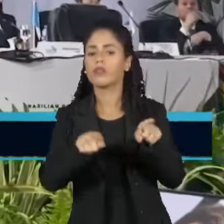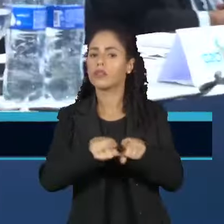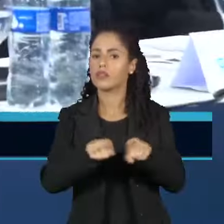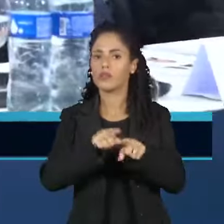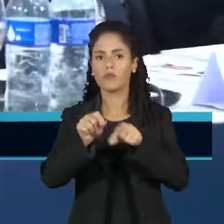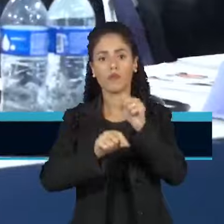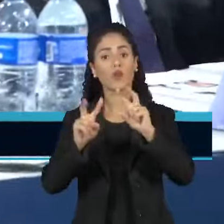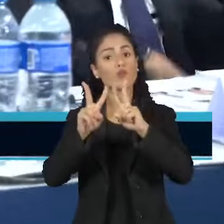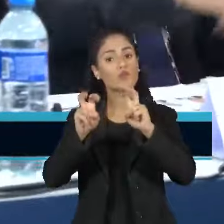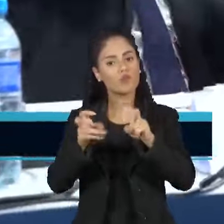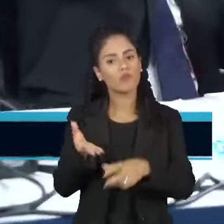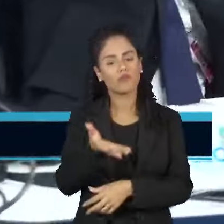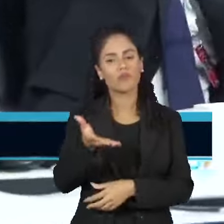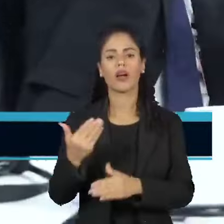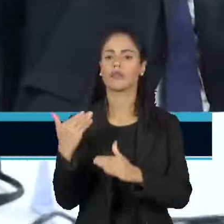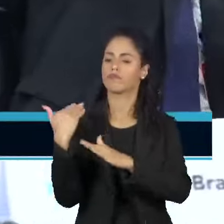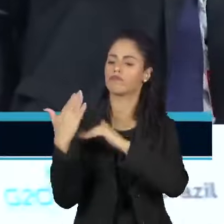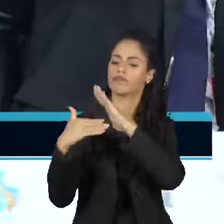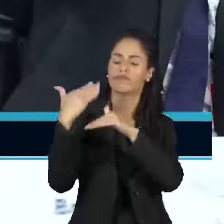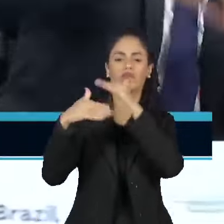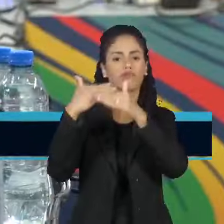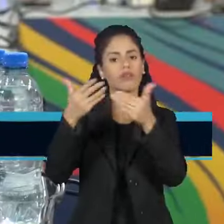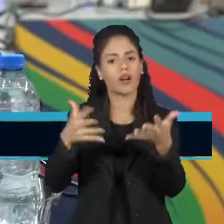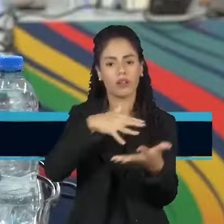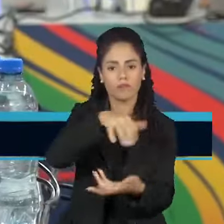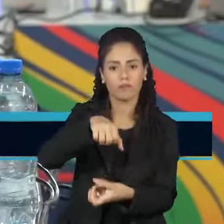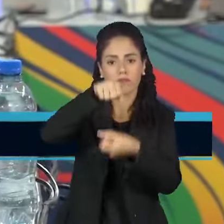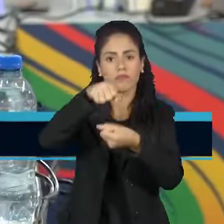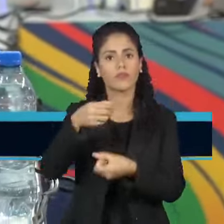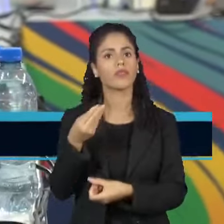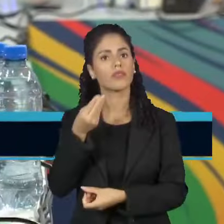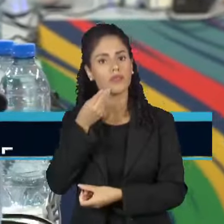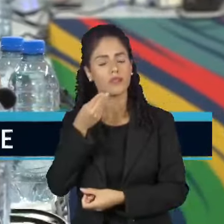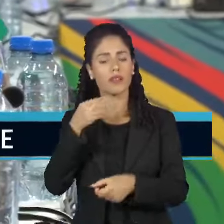sobre a cooperação para o desenvolvimento sustentável